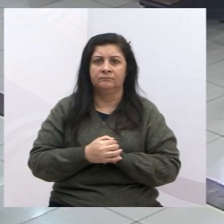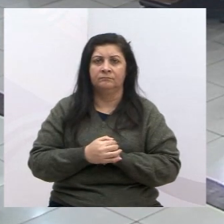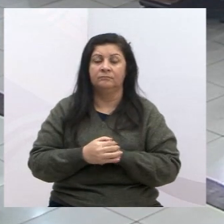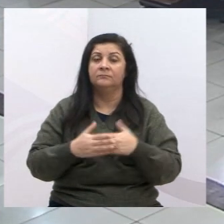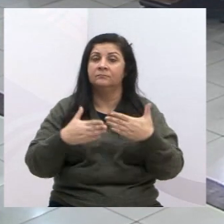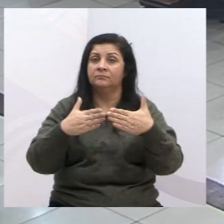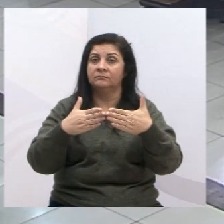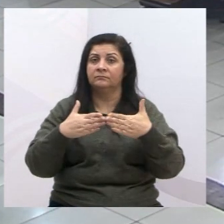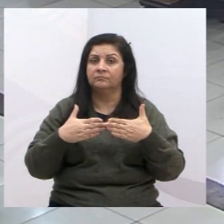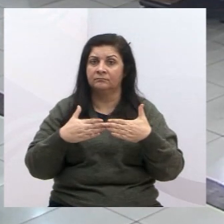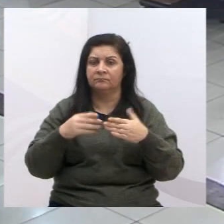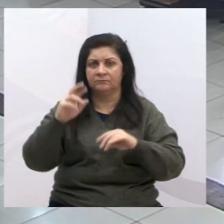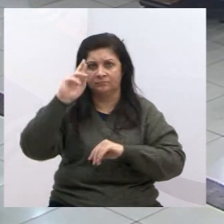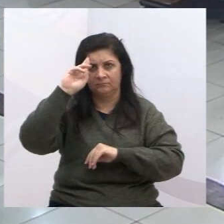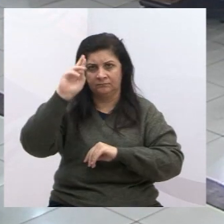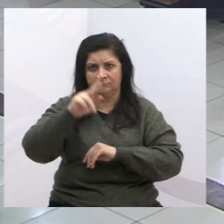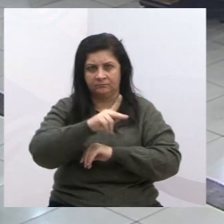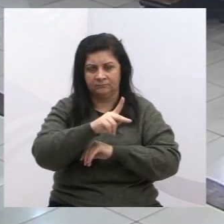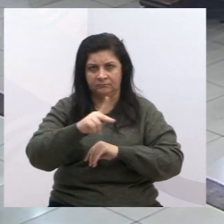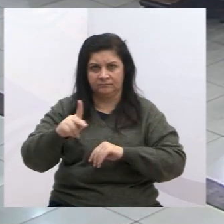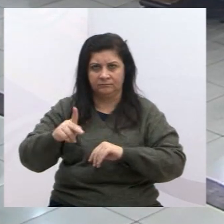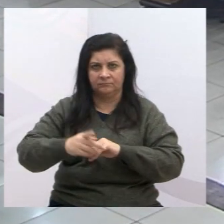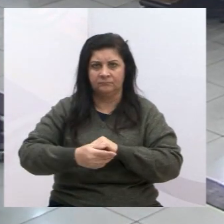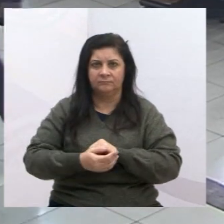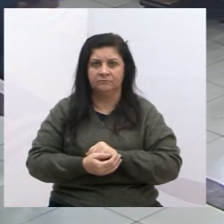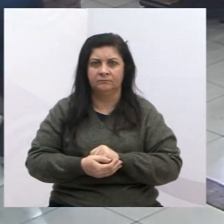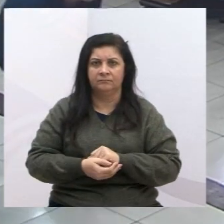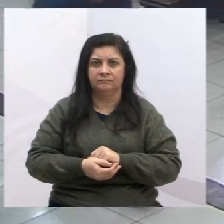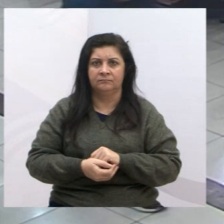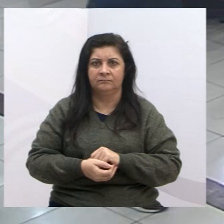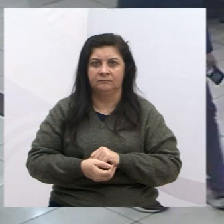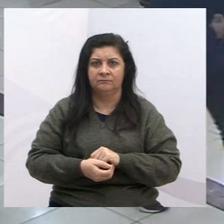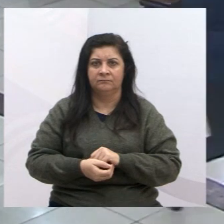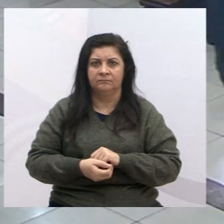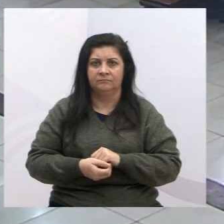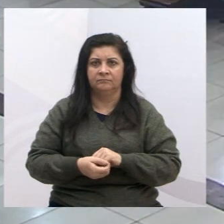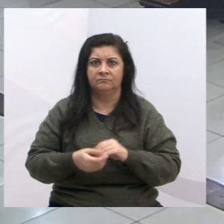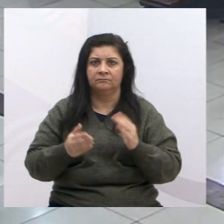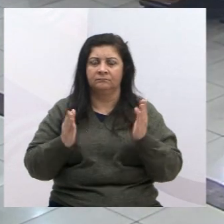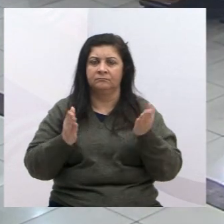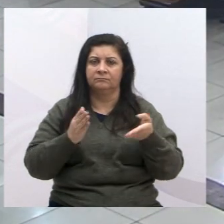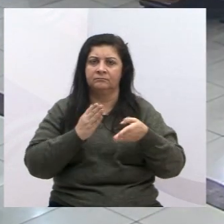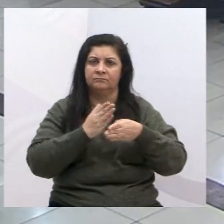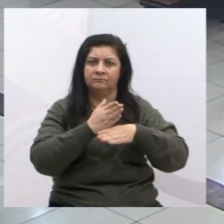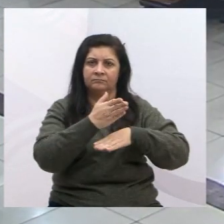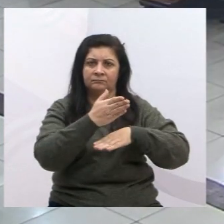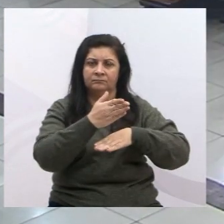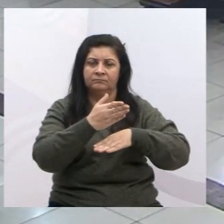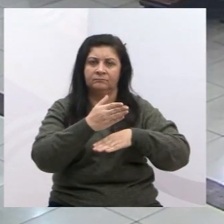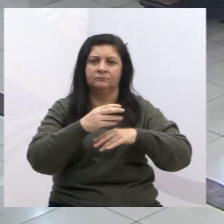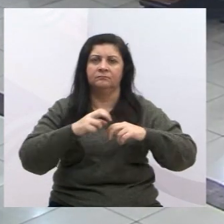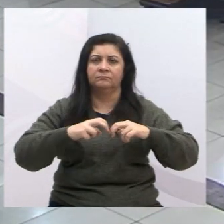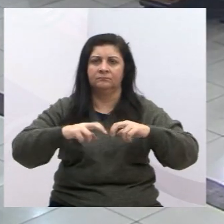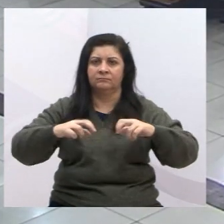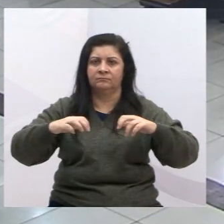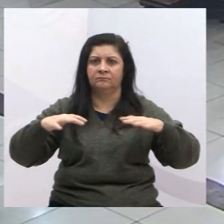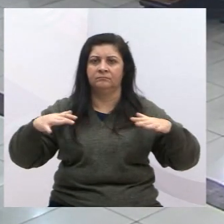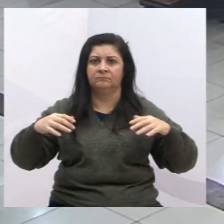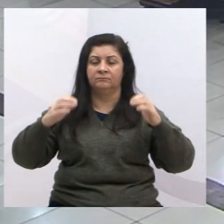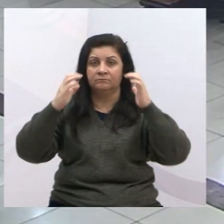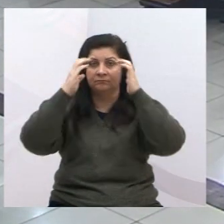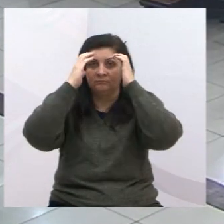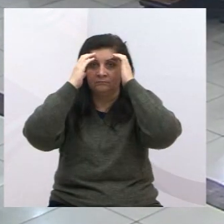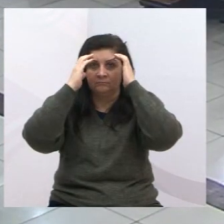Requeremos, excelentíssimo senhor presidente desta casa, ouvido e aprovado pela Igreja Plenário, cumpridas